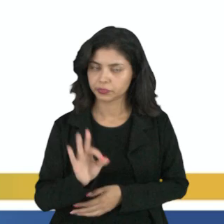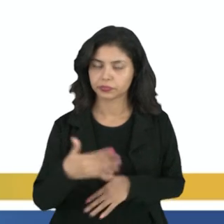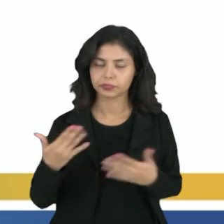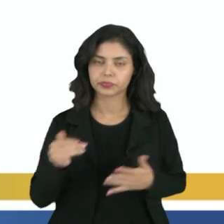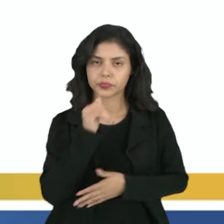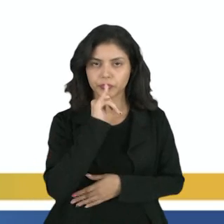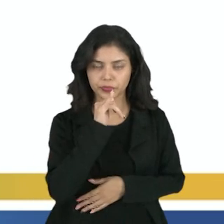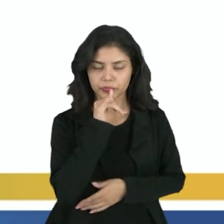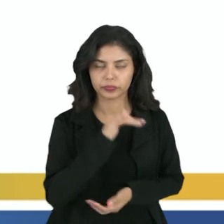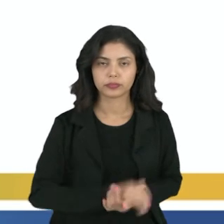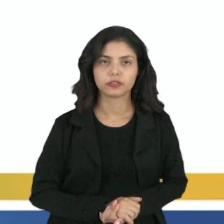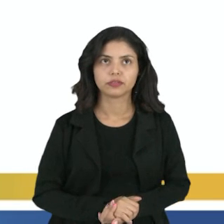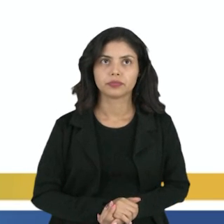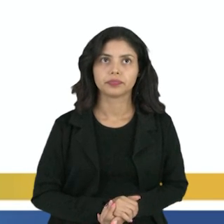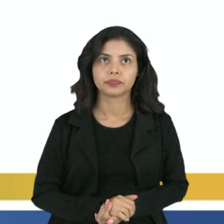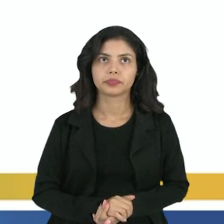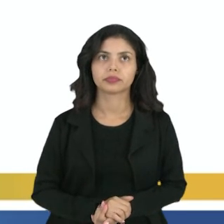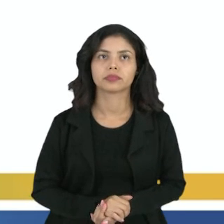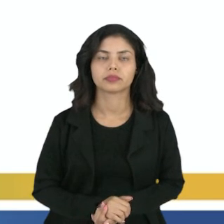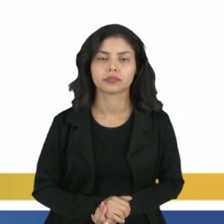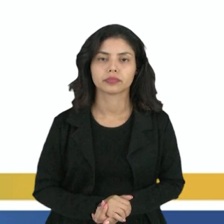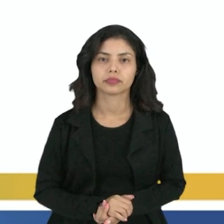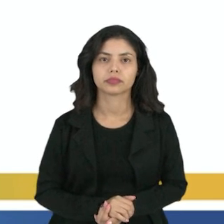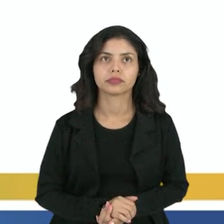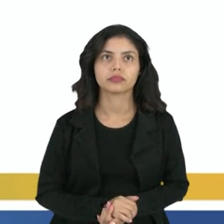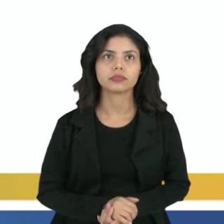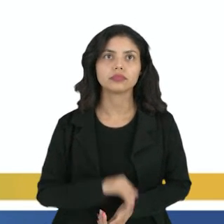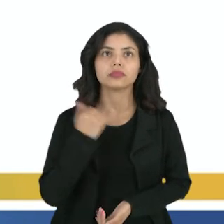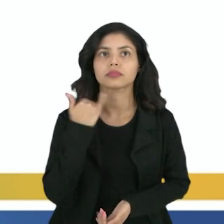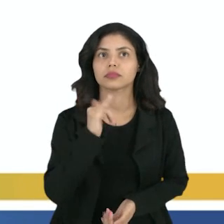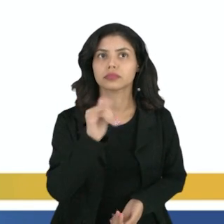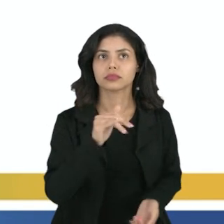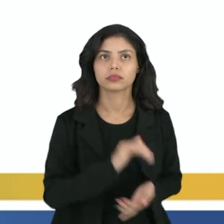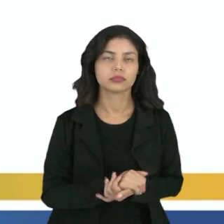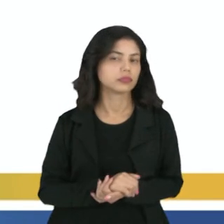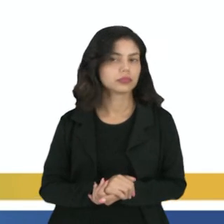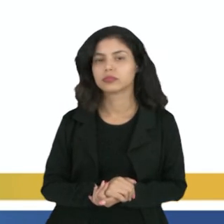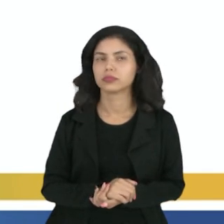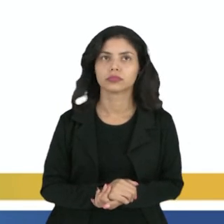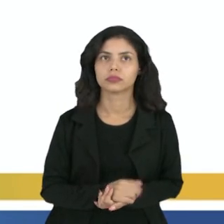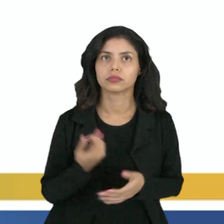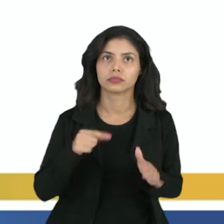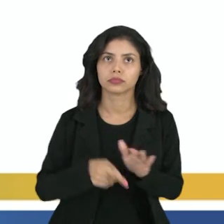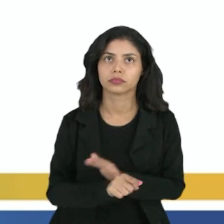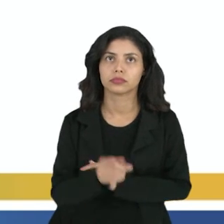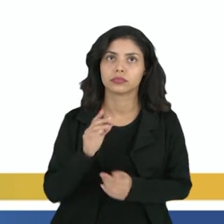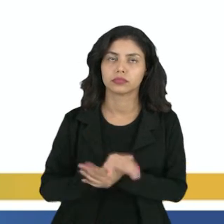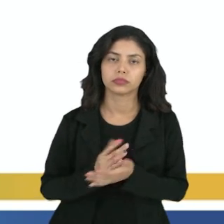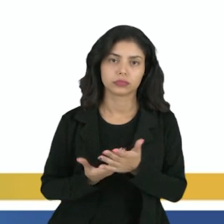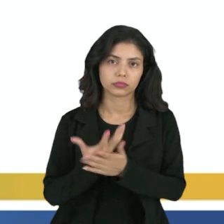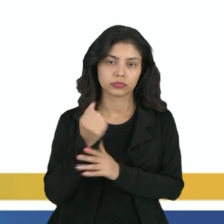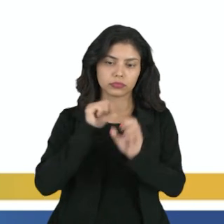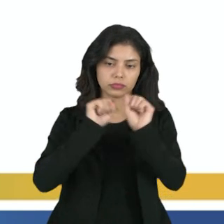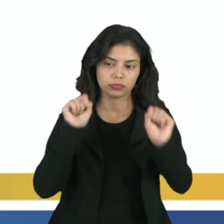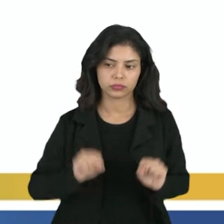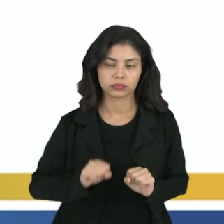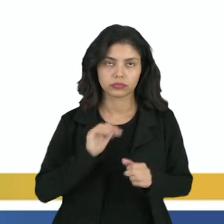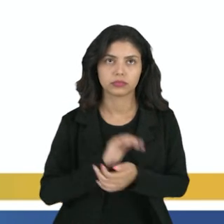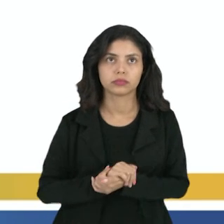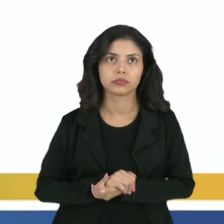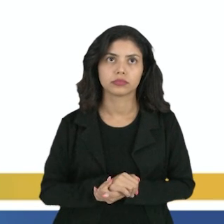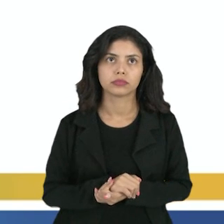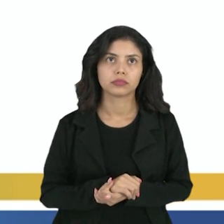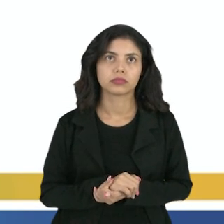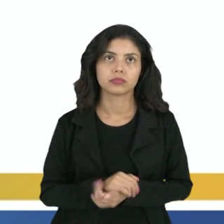naquele exemplo que não pode ocorrer, então essa alternativa está correta. A energia não é introduzida ou removida do